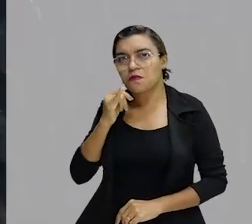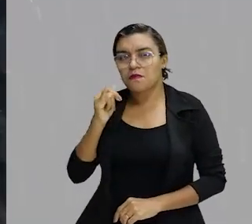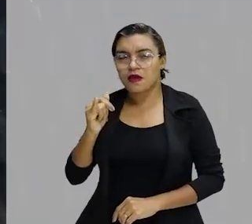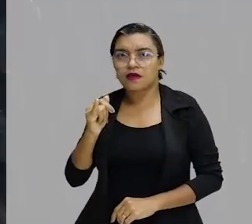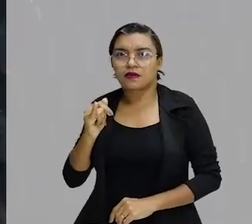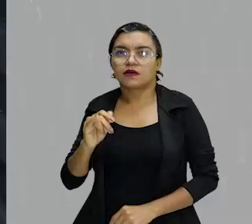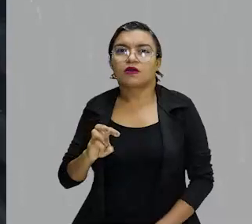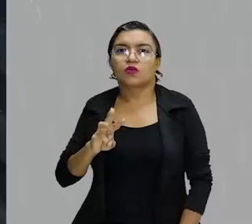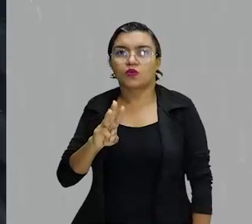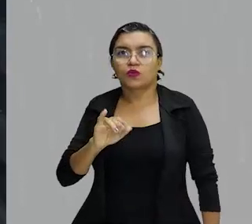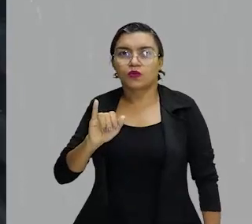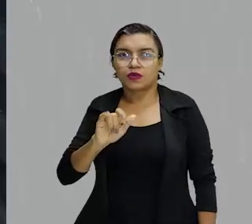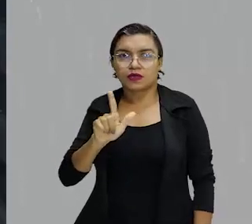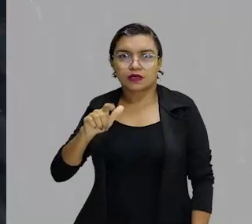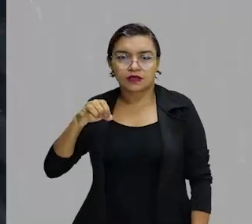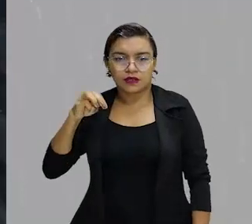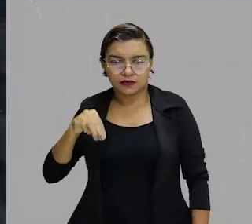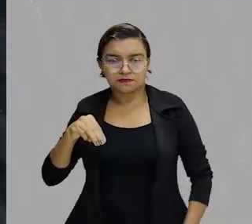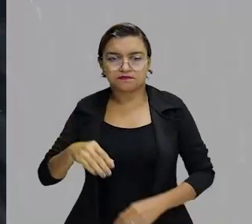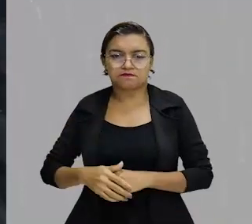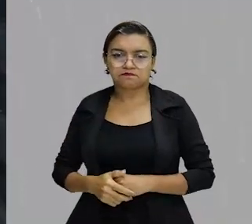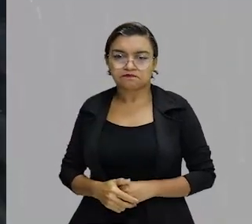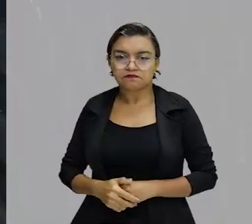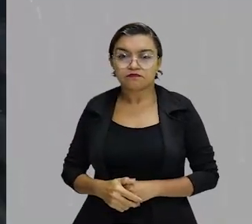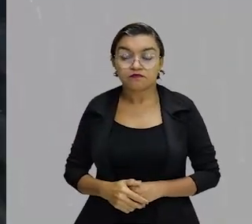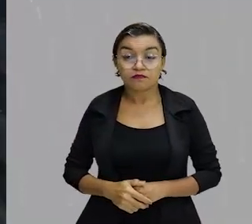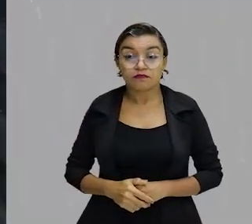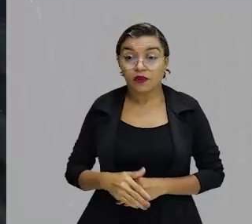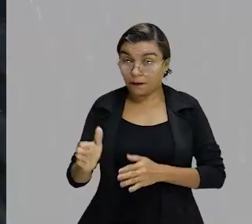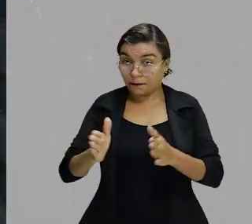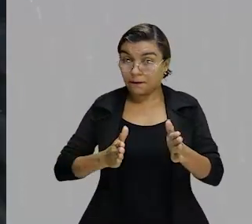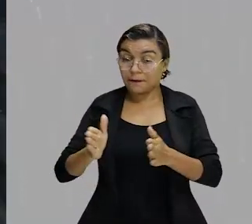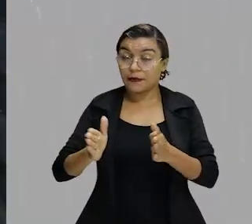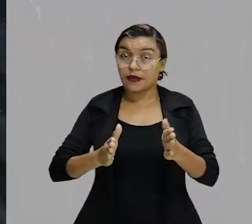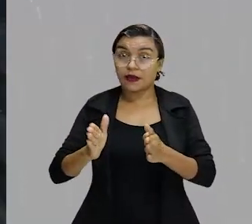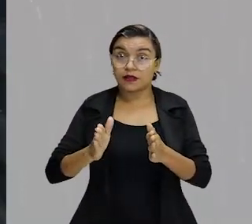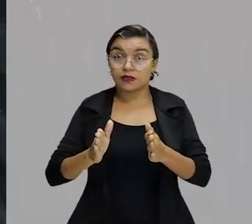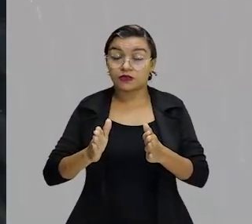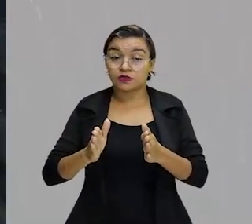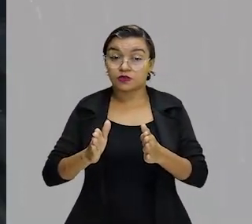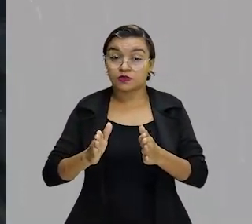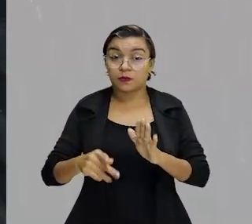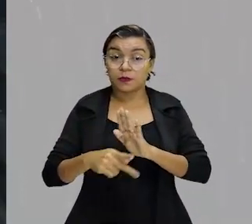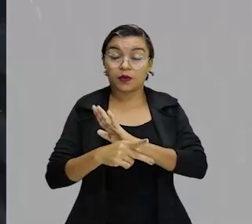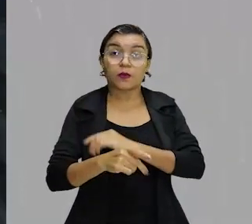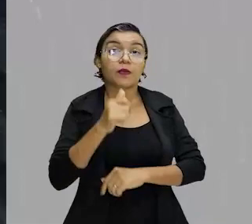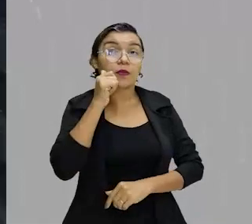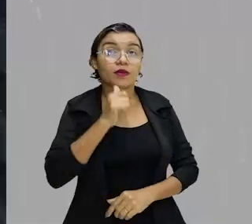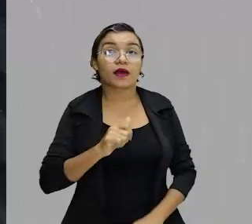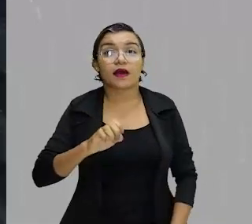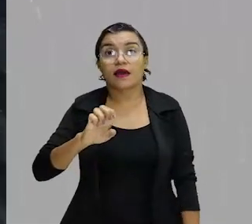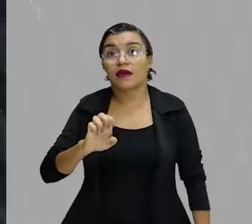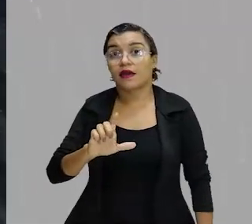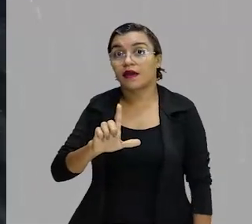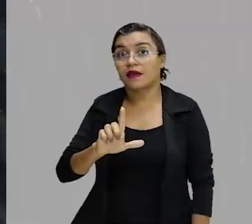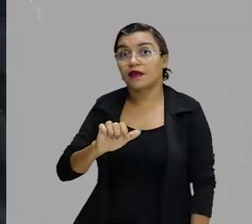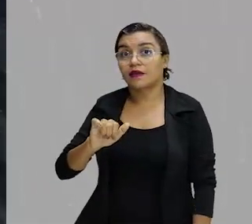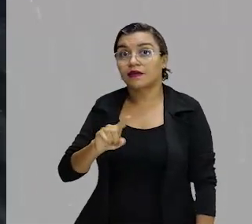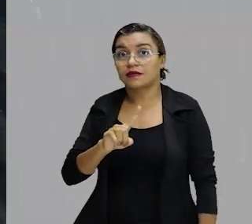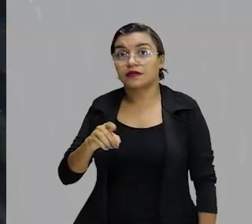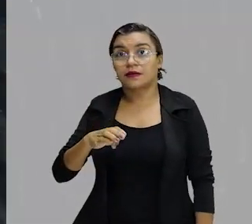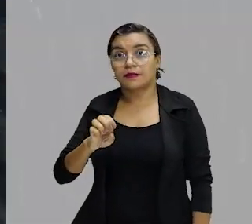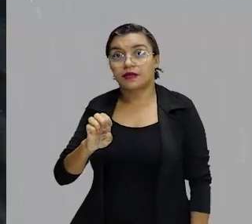é o William Shakespeare. Nós já vamos falar um pouquinho dele. Esse período do reinado da Elizabeth, ele foi marcado pelo